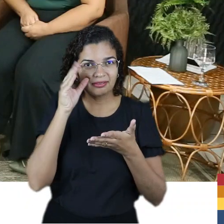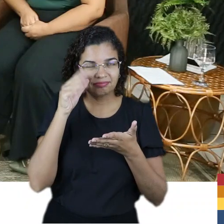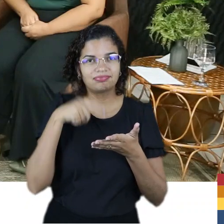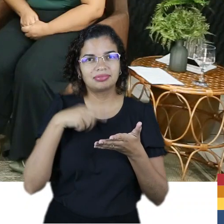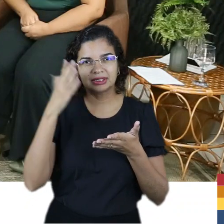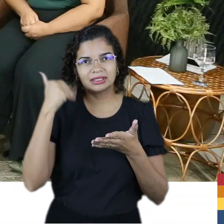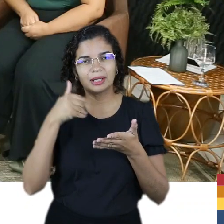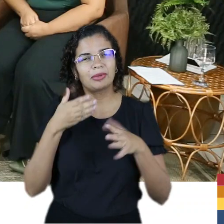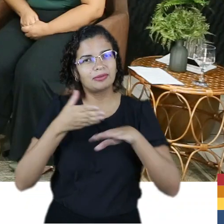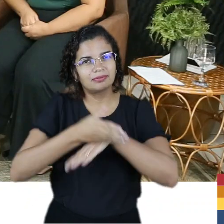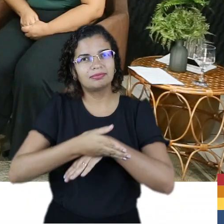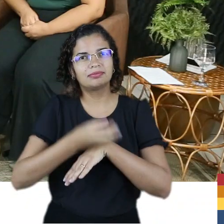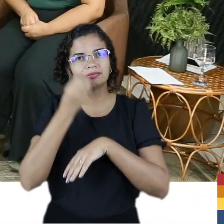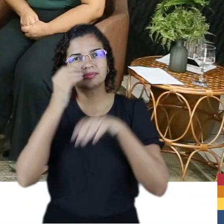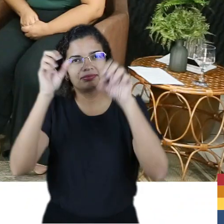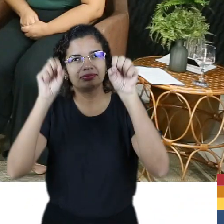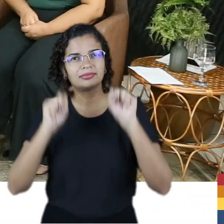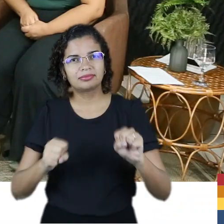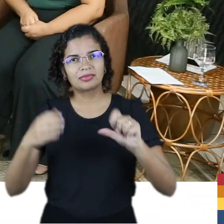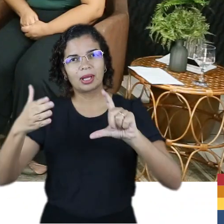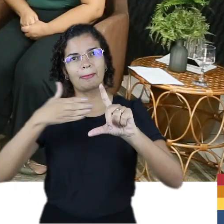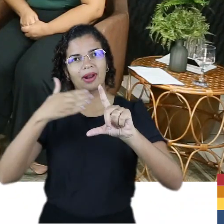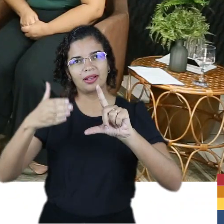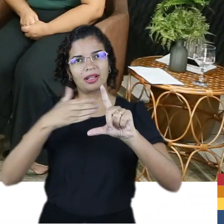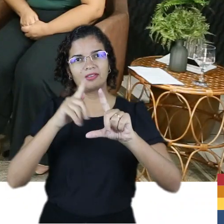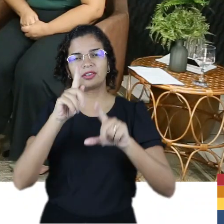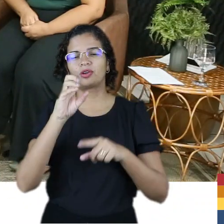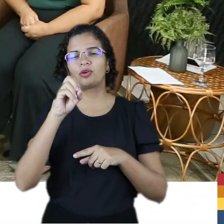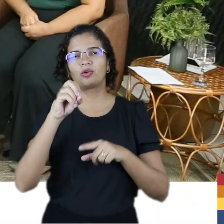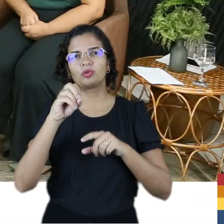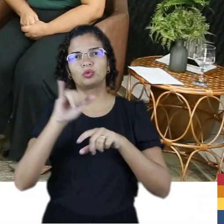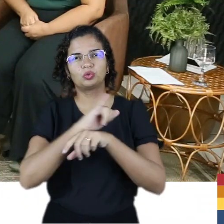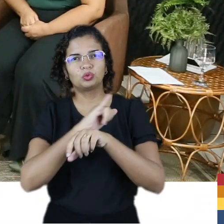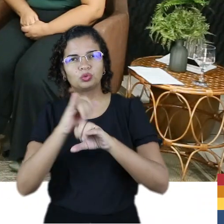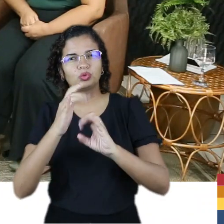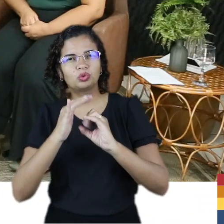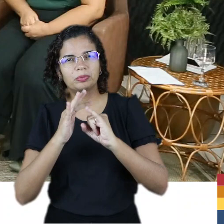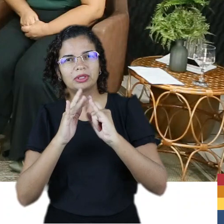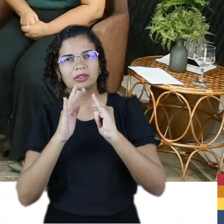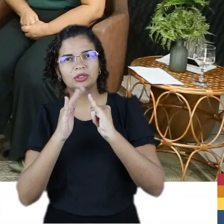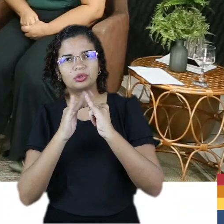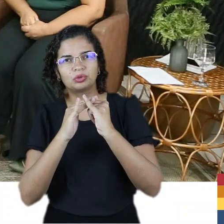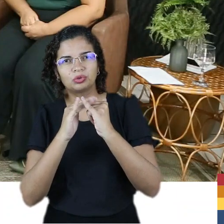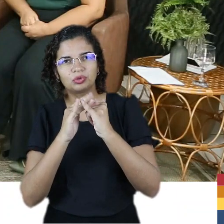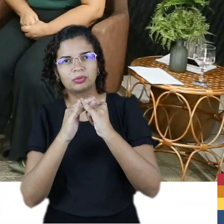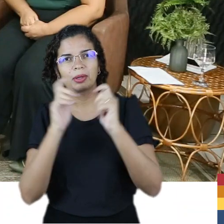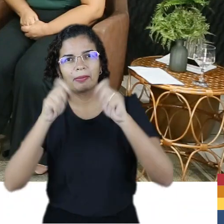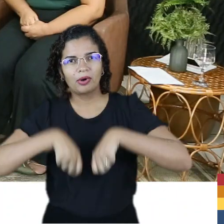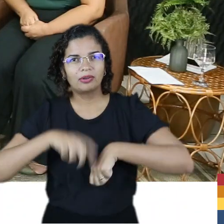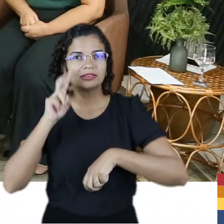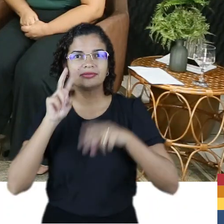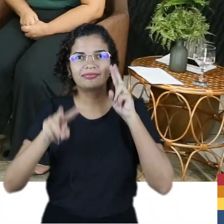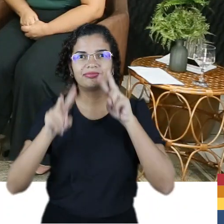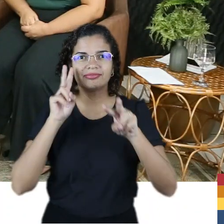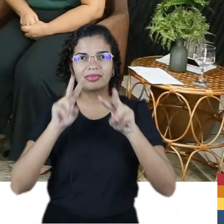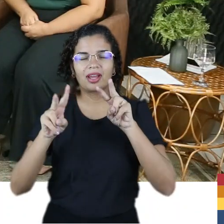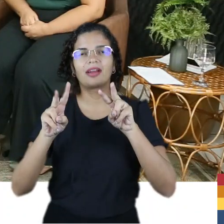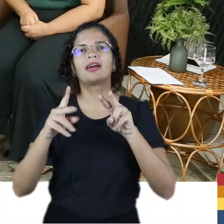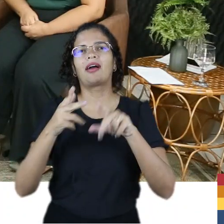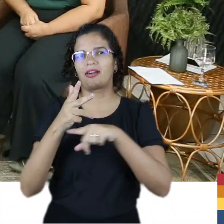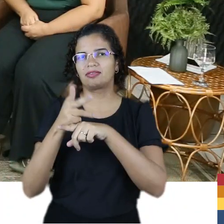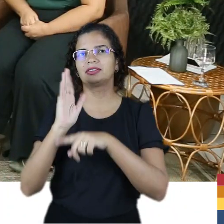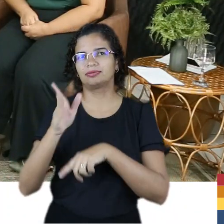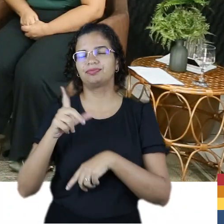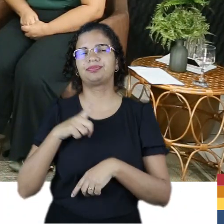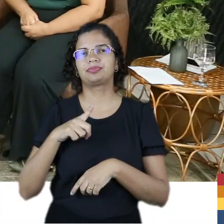palestra sobre o ensino médio no estado do Maranhão quando ela fala sobre historicidades regionalidades e as novas concepções que